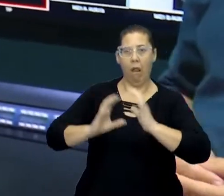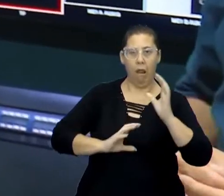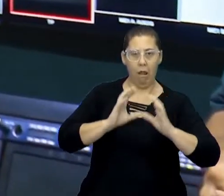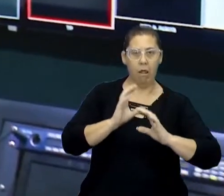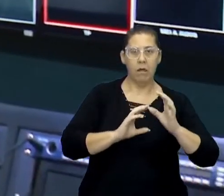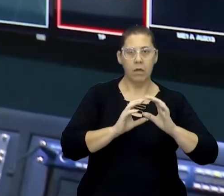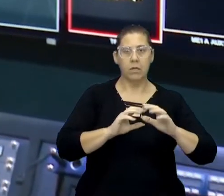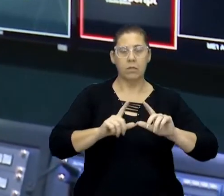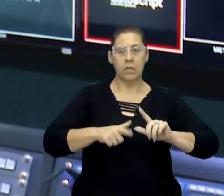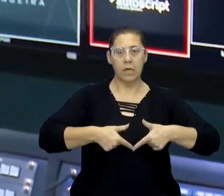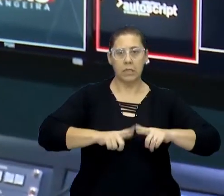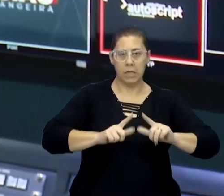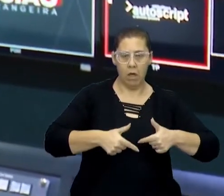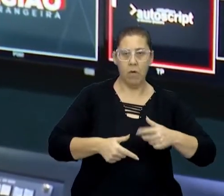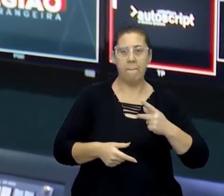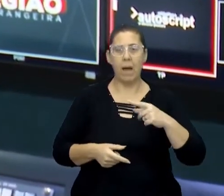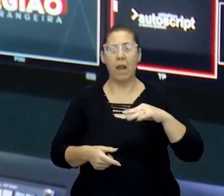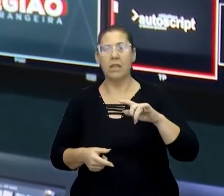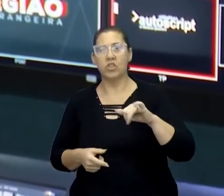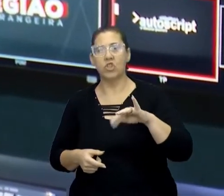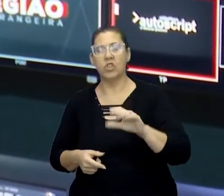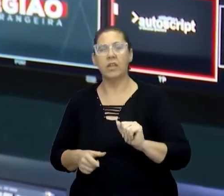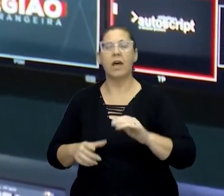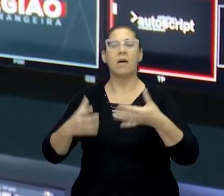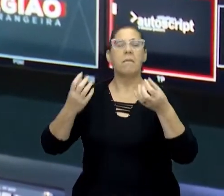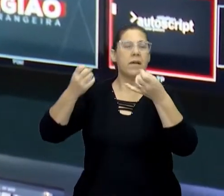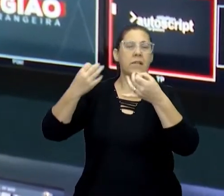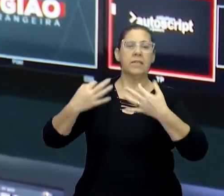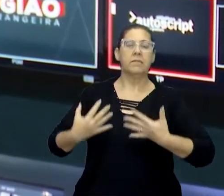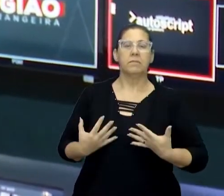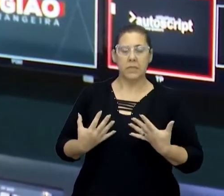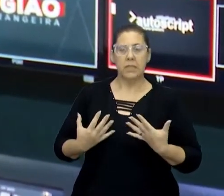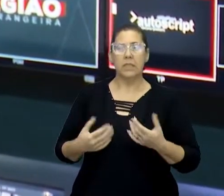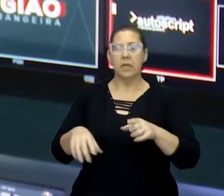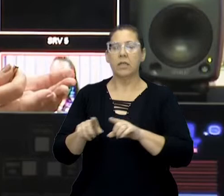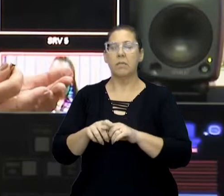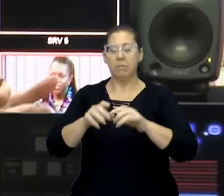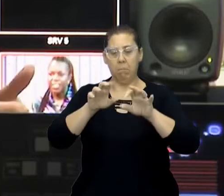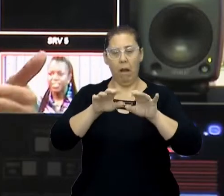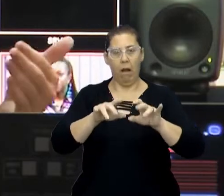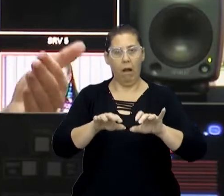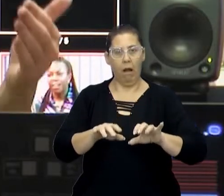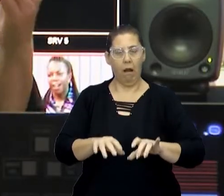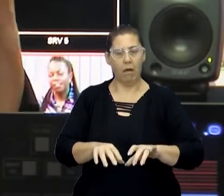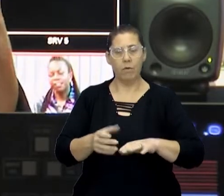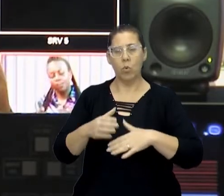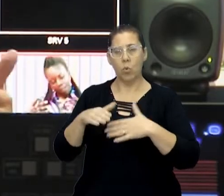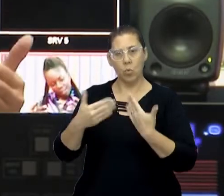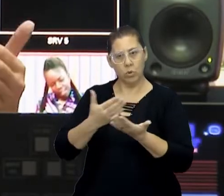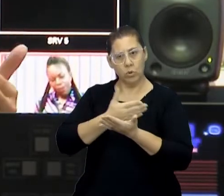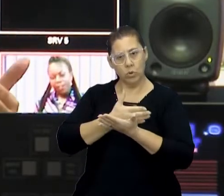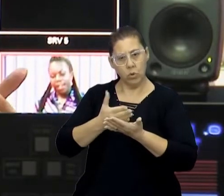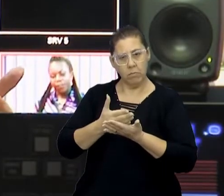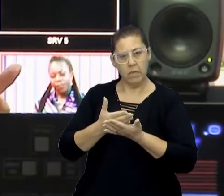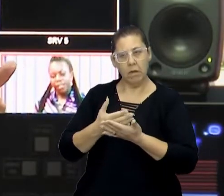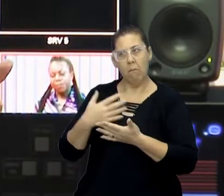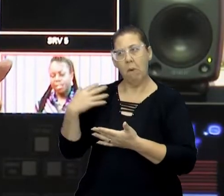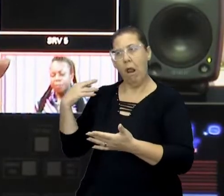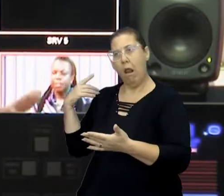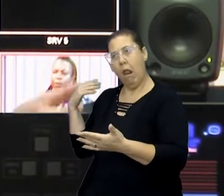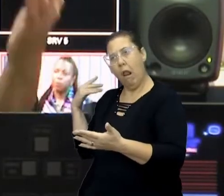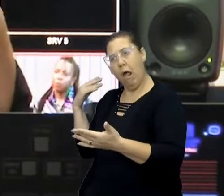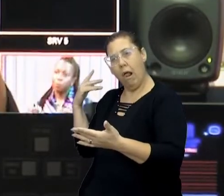Israel e Palestina, especialmente, para poder falar sobre isso e para poder escrever. Quando eu comecei lá atrás na